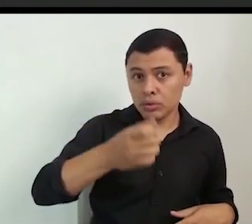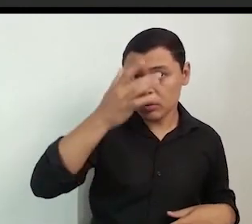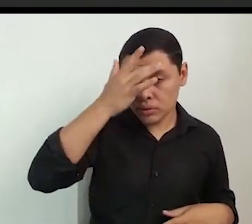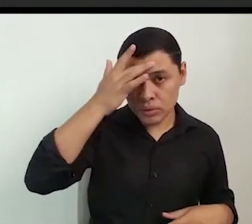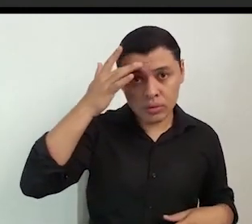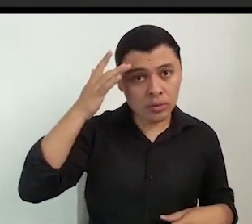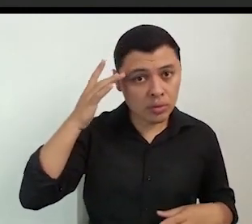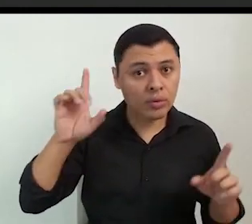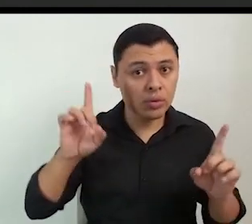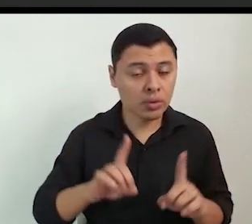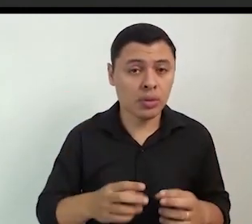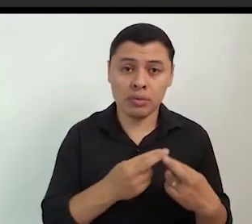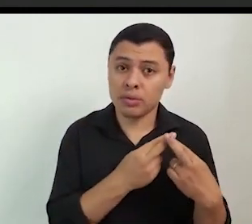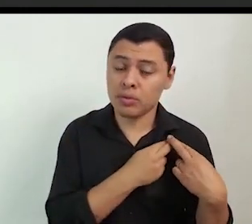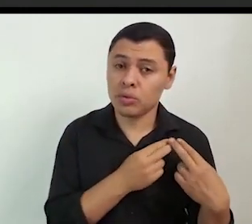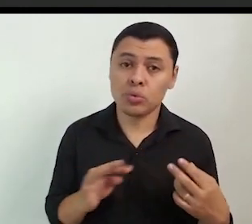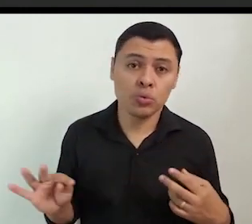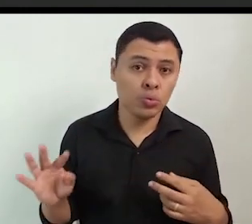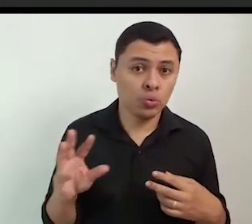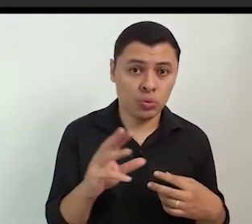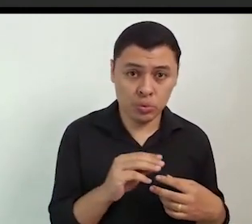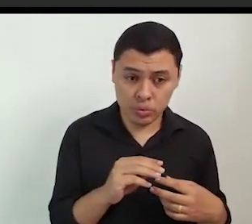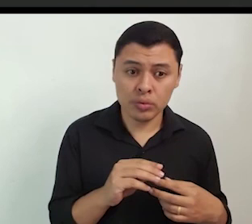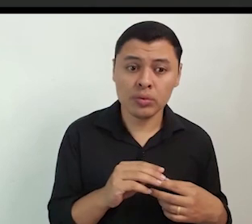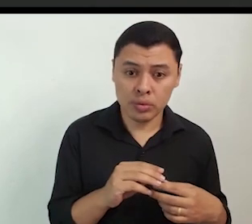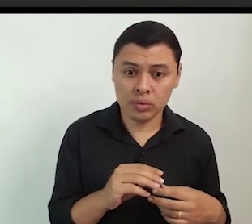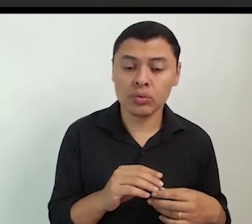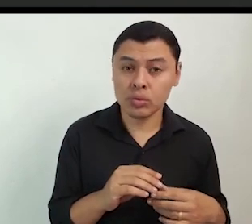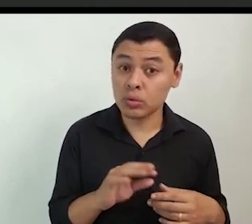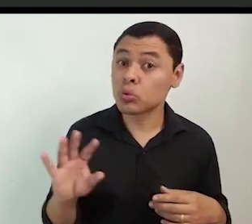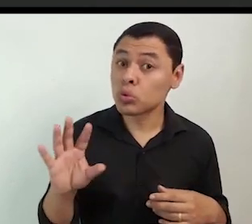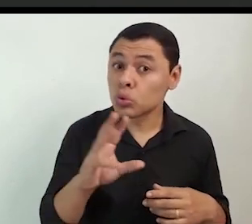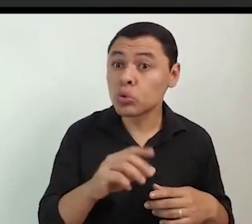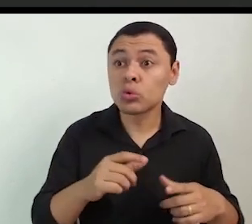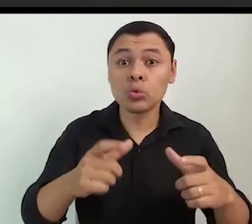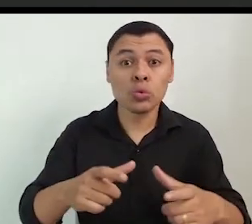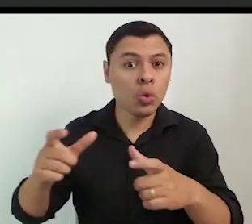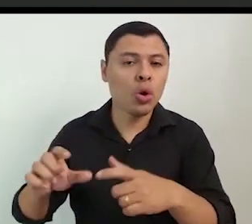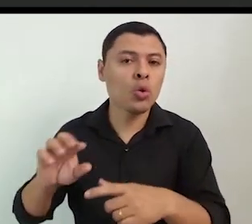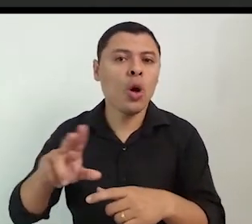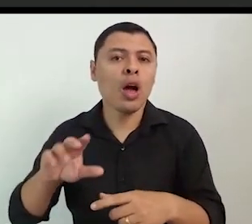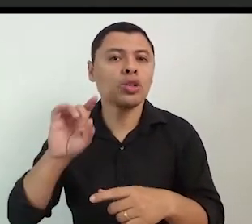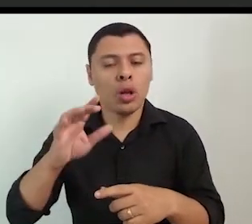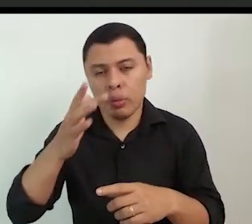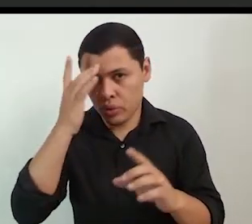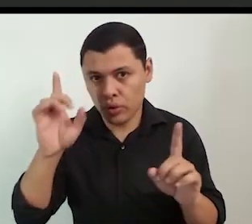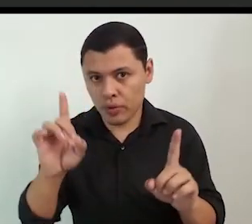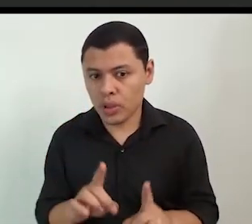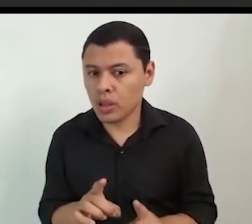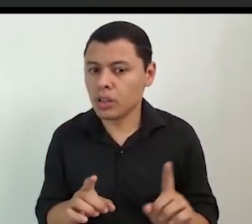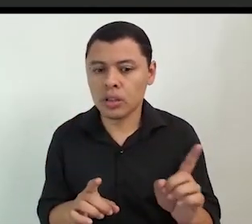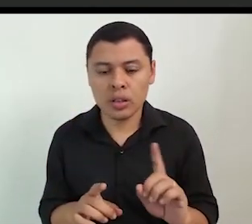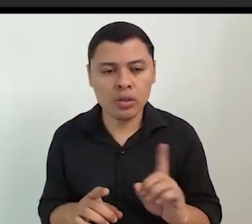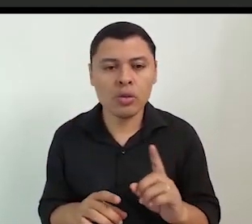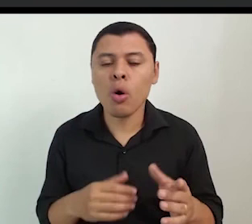de todos, né? E todos os recortes também, ressalto aqui que não é apenas de pessoas com deficiência, mas é de todos os